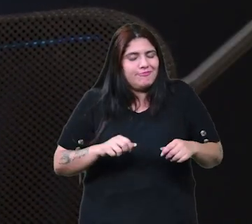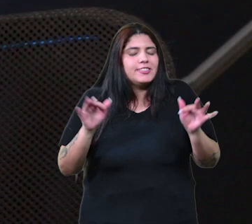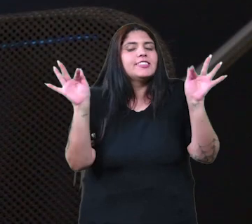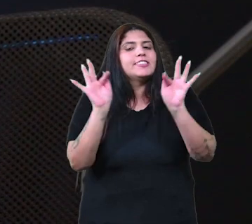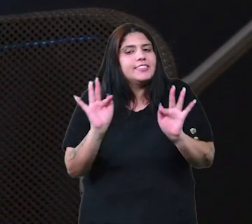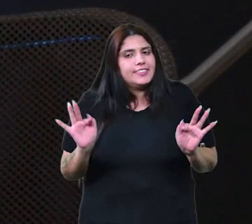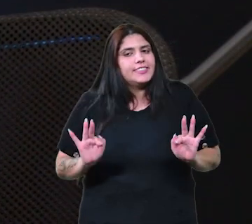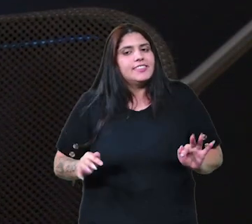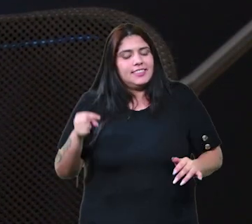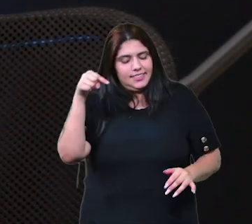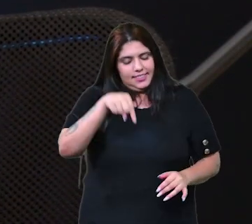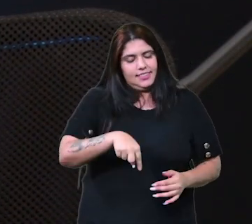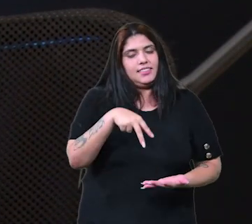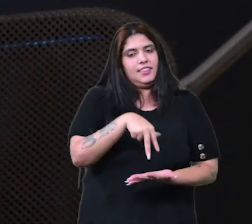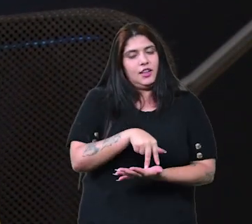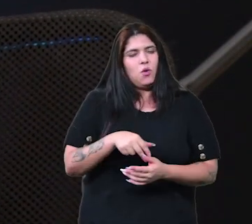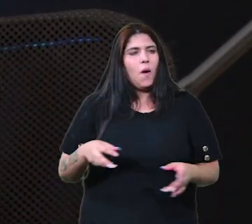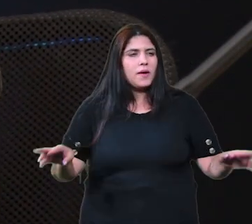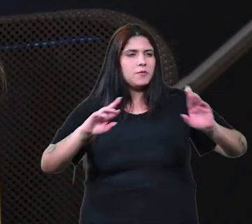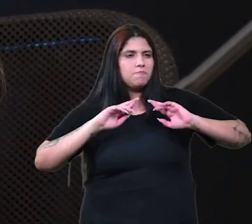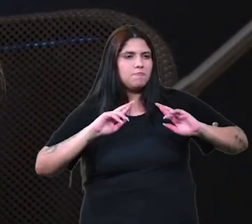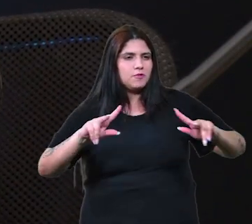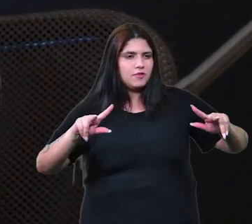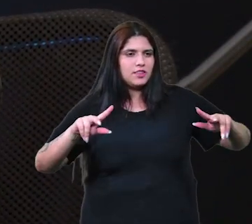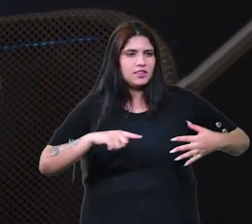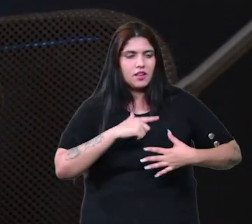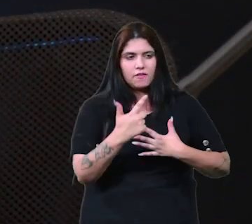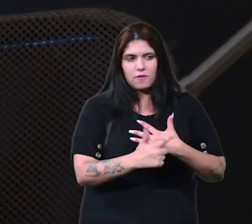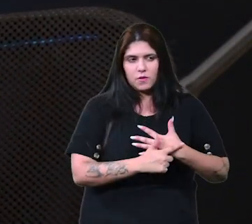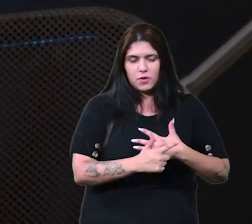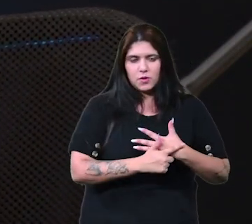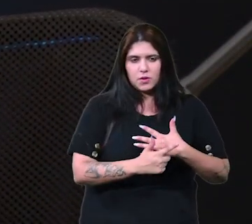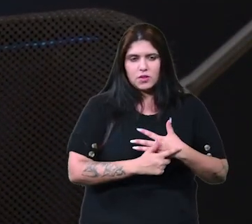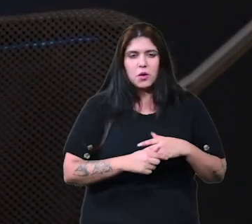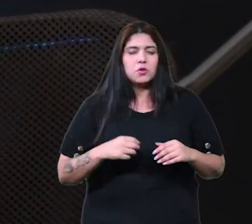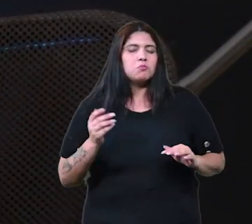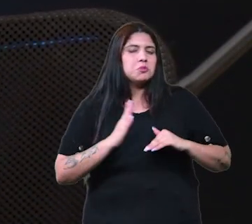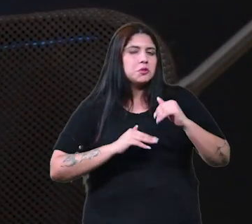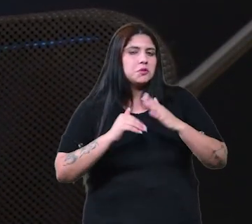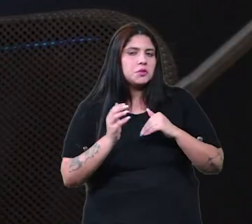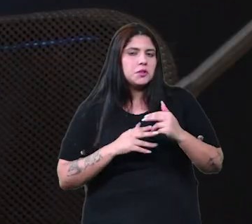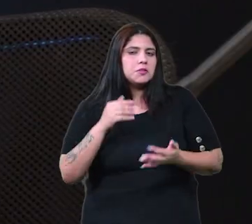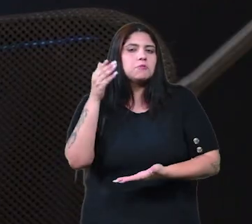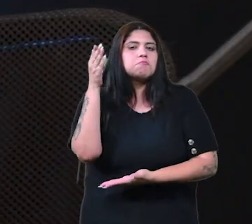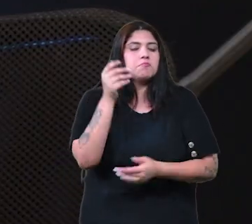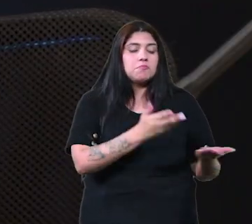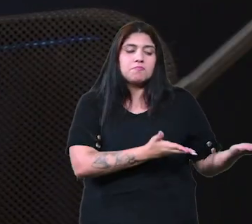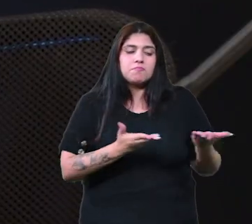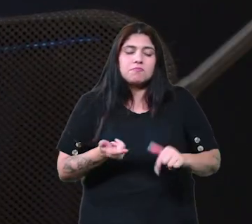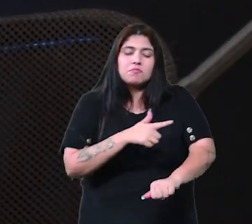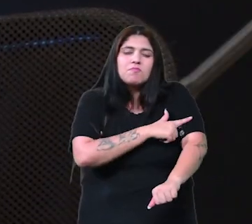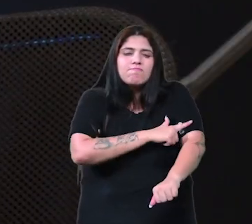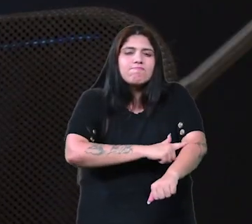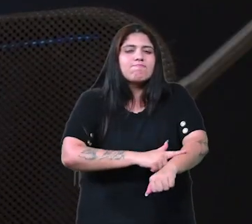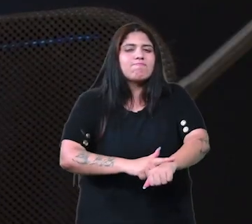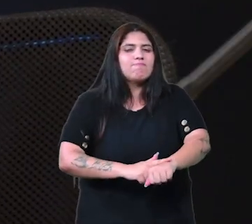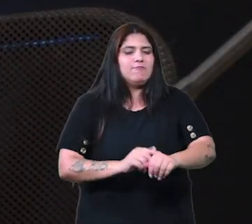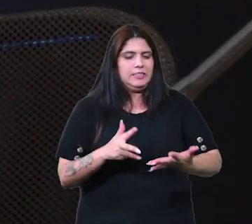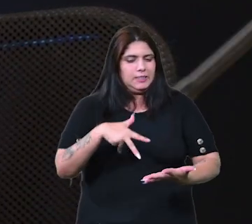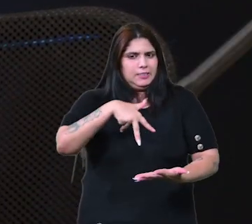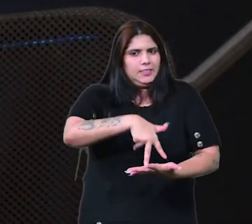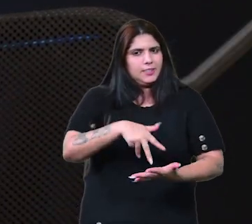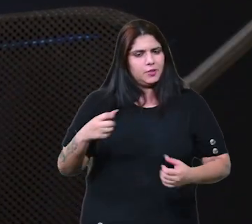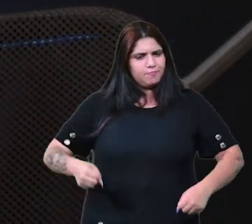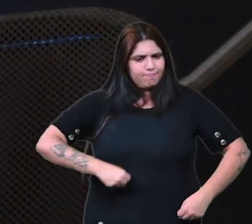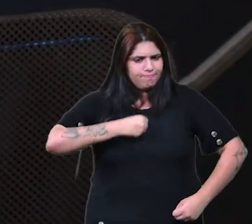diferencial da organização que tem realmente profissionais hospitaleiros, né? Que vão estar ali de corpo e alma,